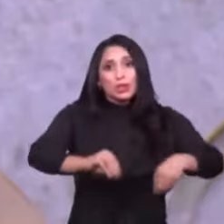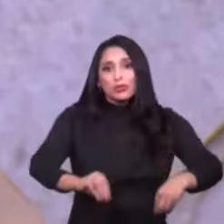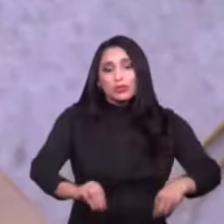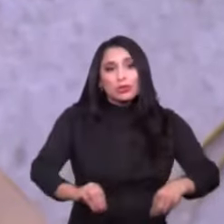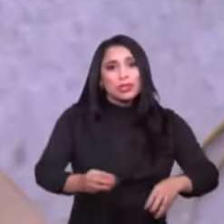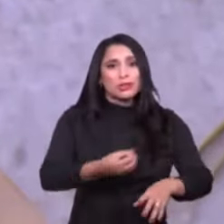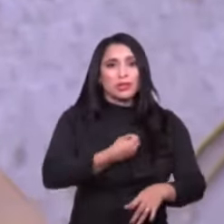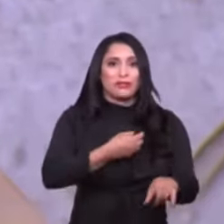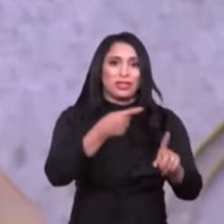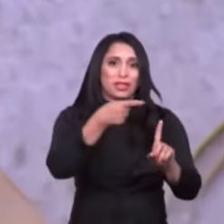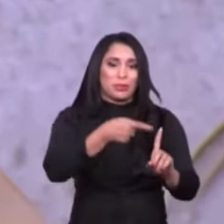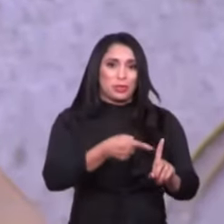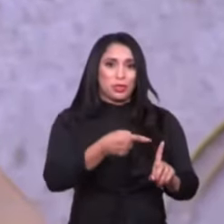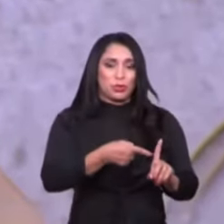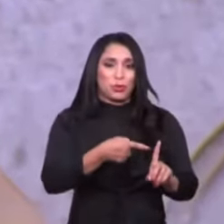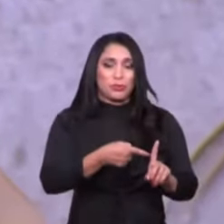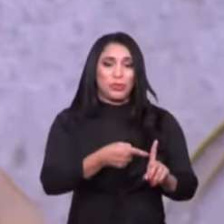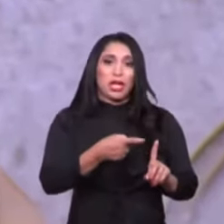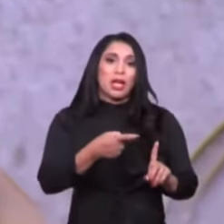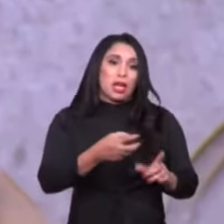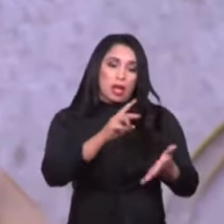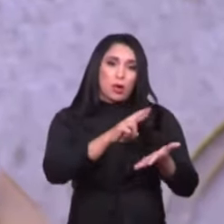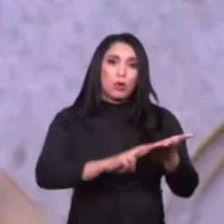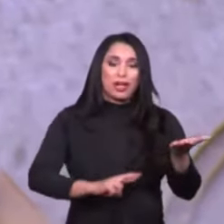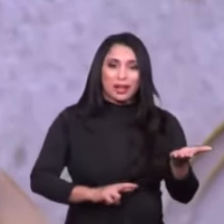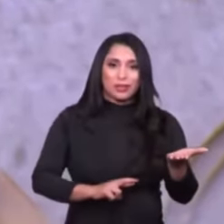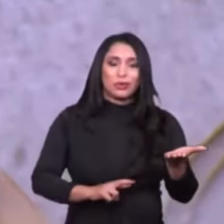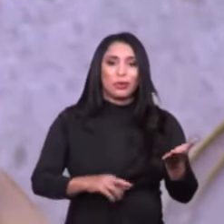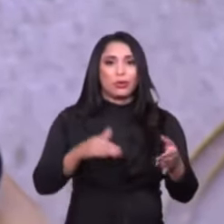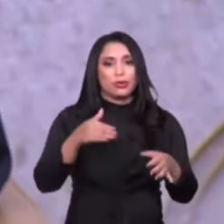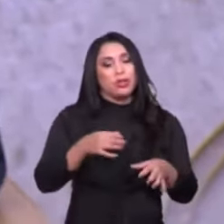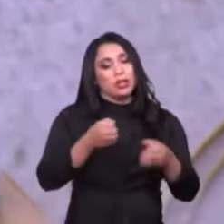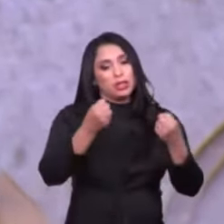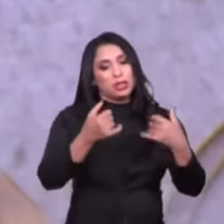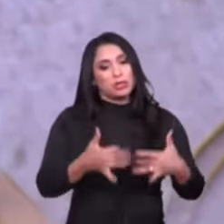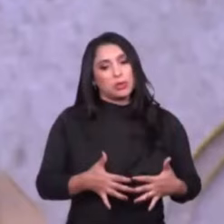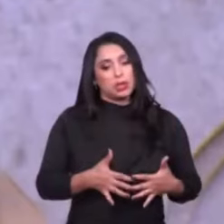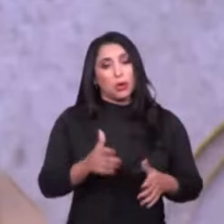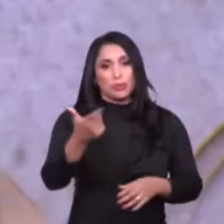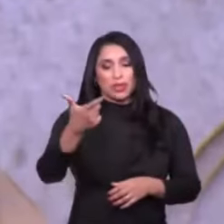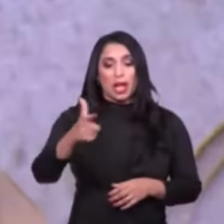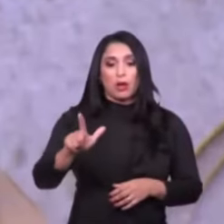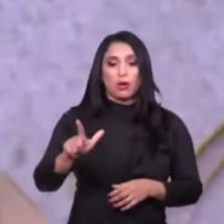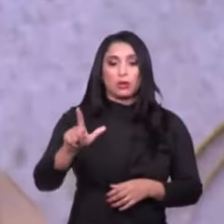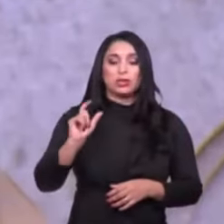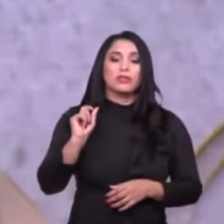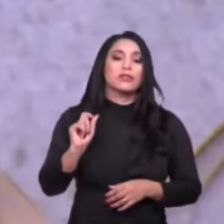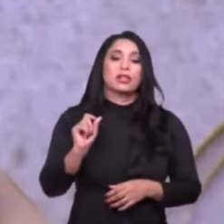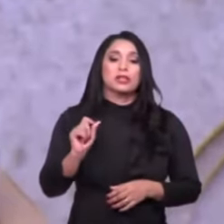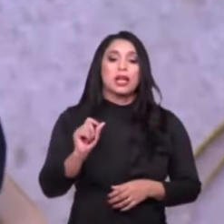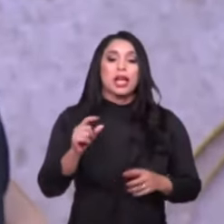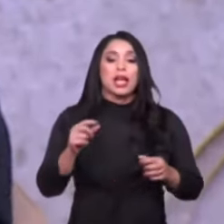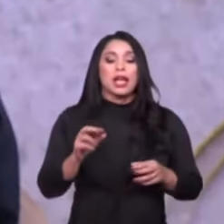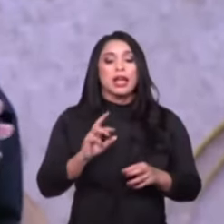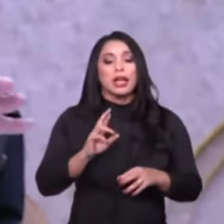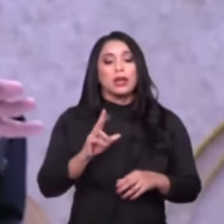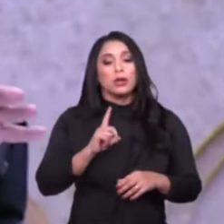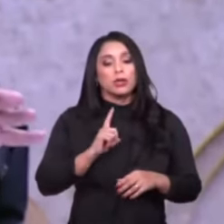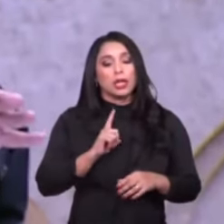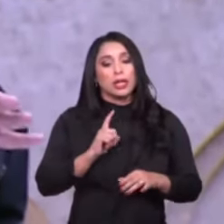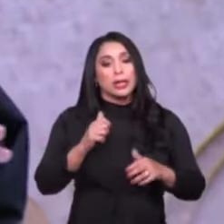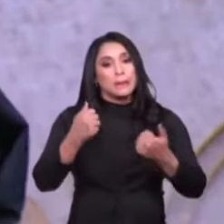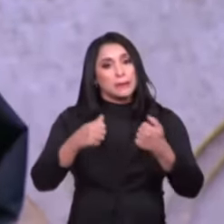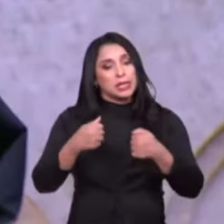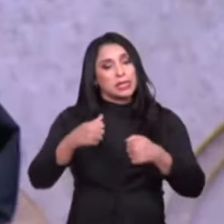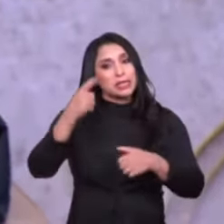as pessoas. Essa é a visão do relator. A outra visão guarda deferência para com a posição do relator, que tratou como